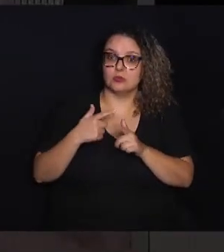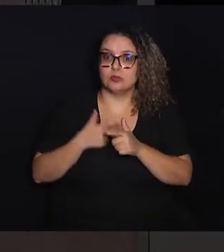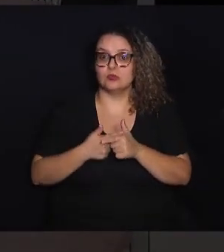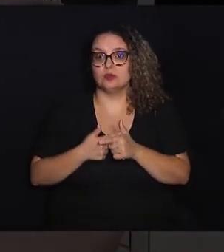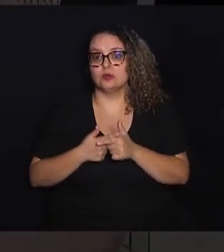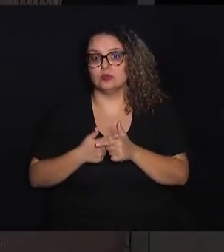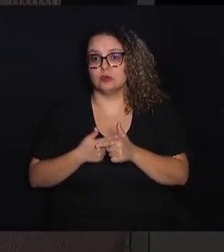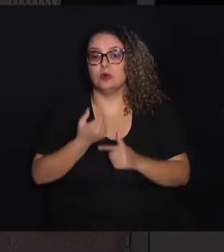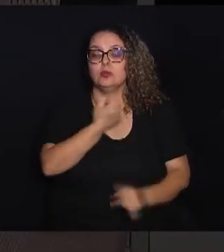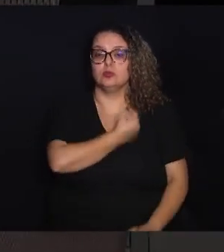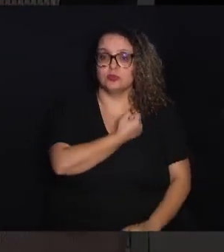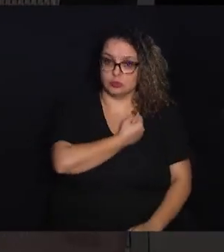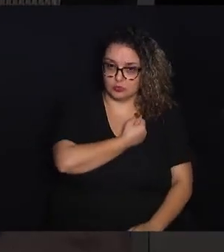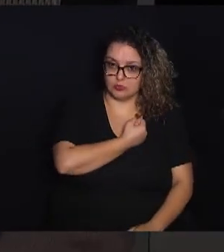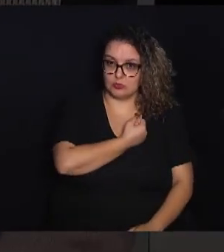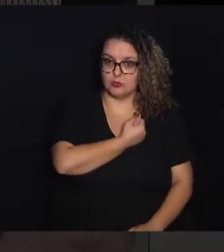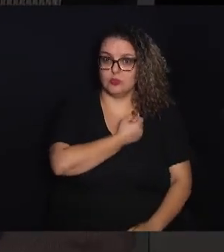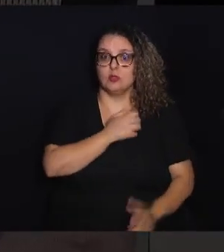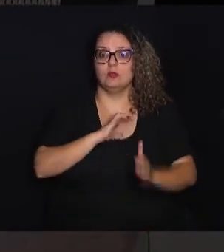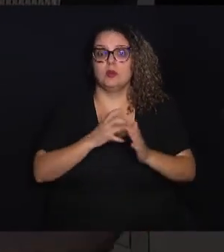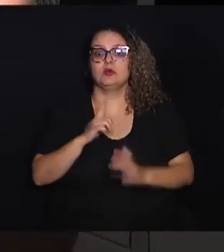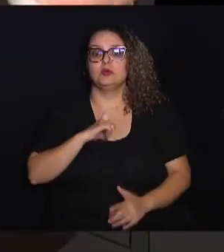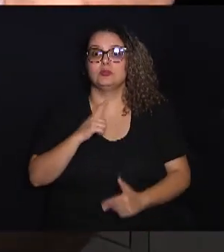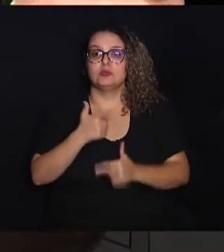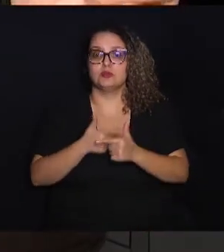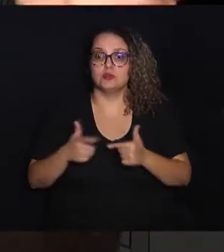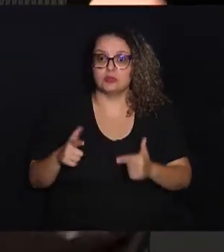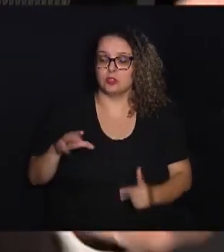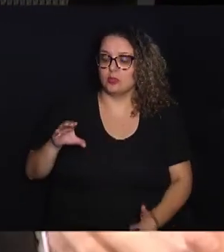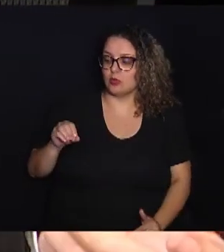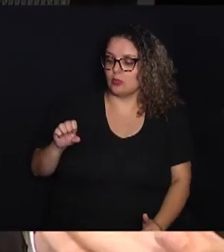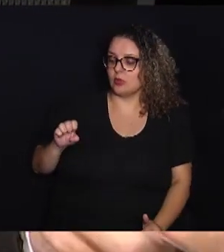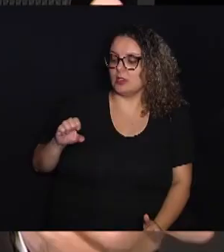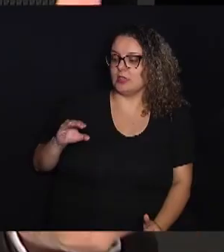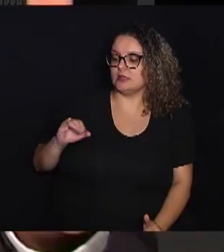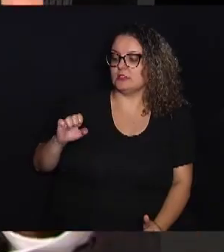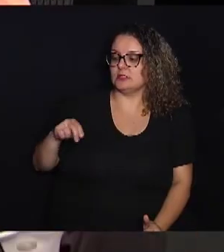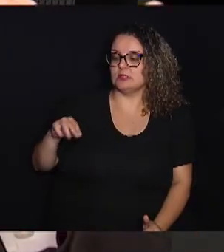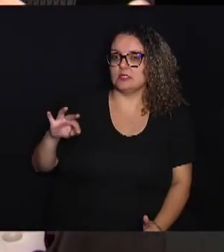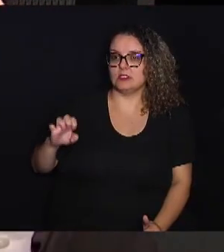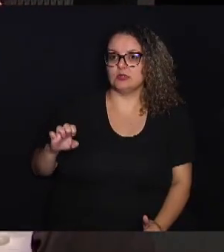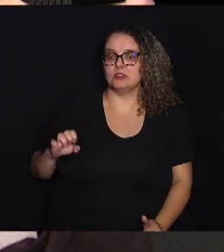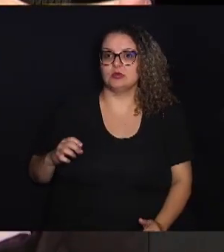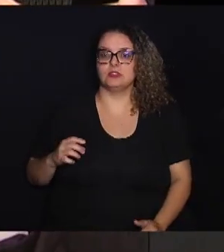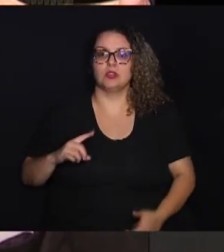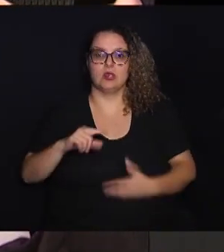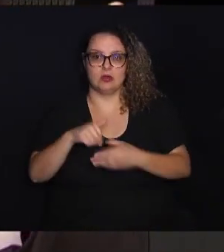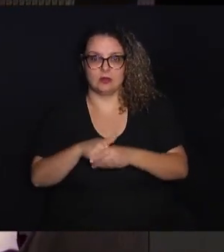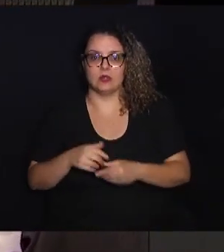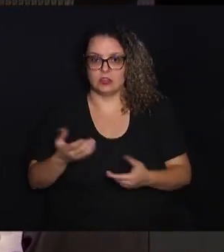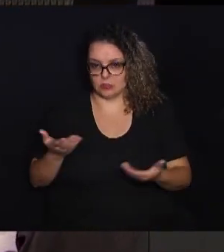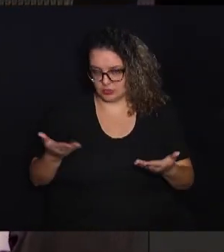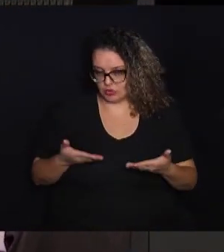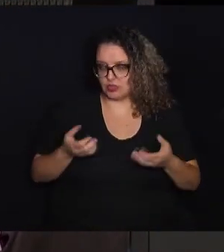número de votos que o partido teve, dividido pelo quociente eleitoral, que é o que eu acabei de explicar. Você tem o número